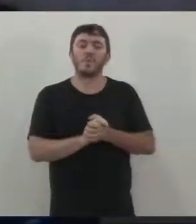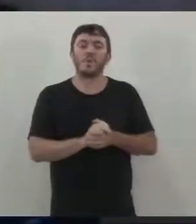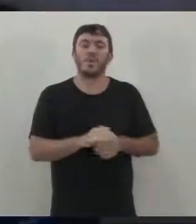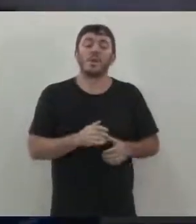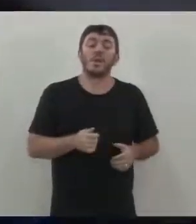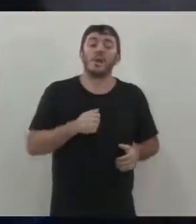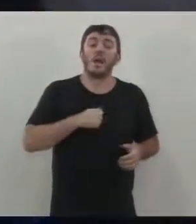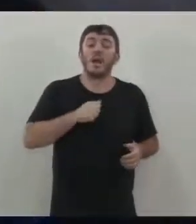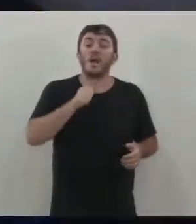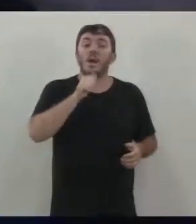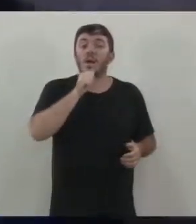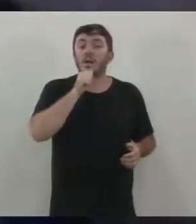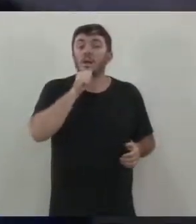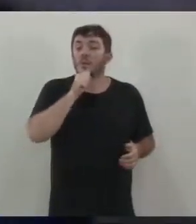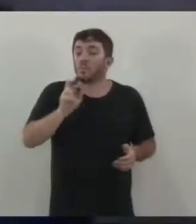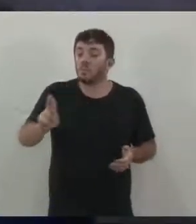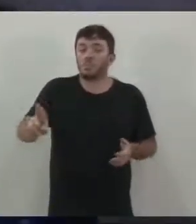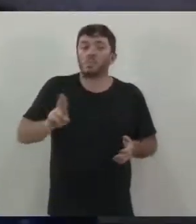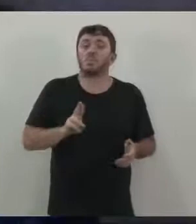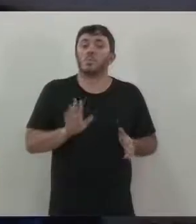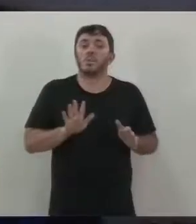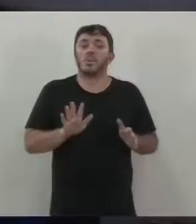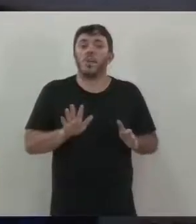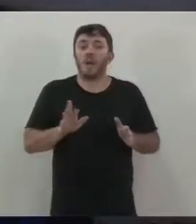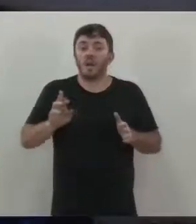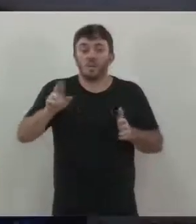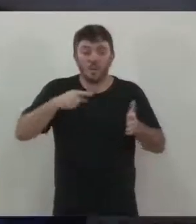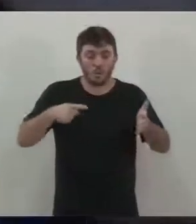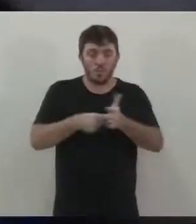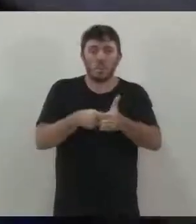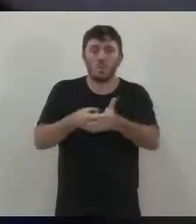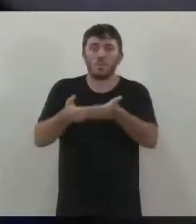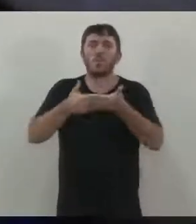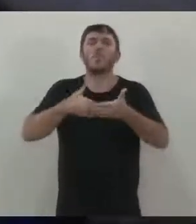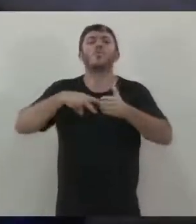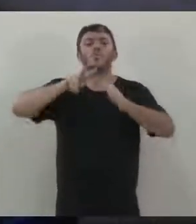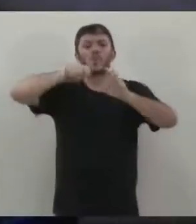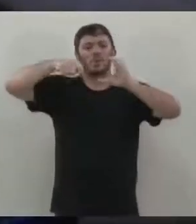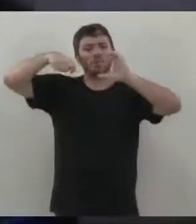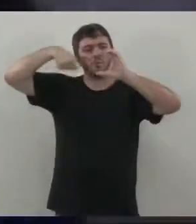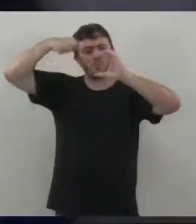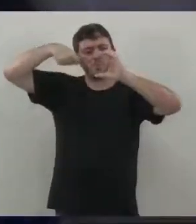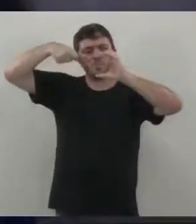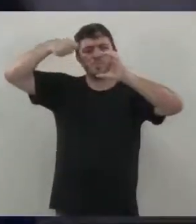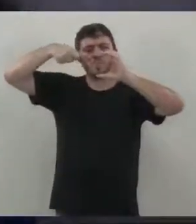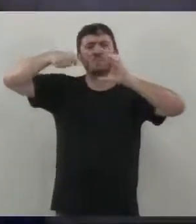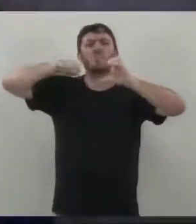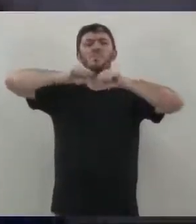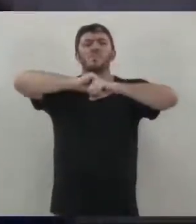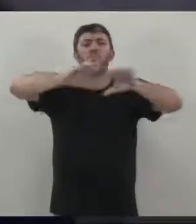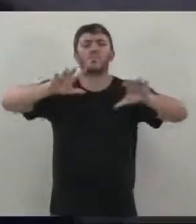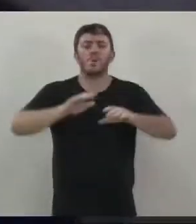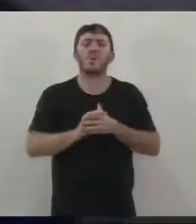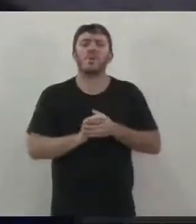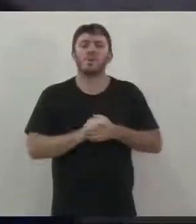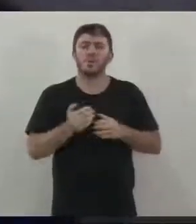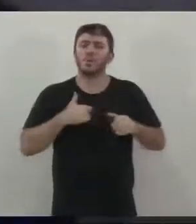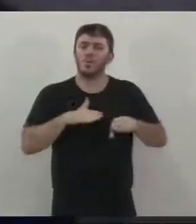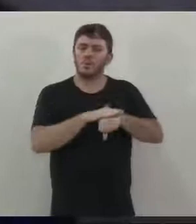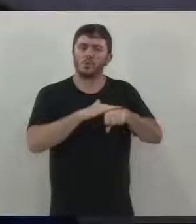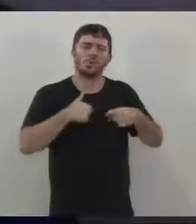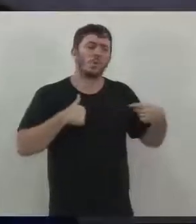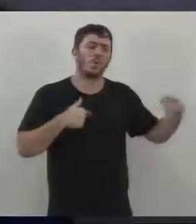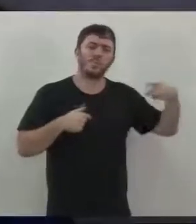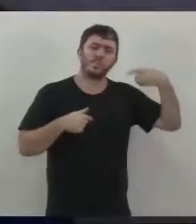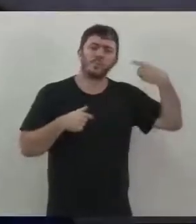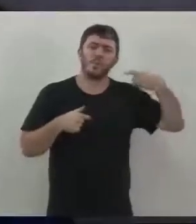de informação, vou gravar um vídeo depois que eu tiver essa denúncia em mão, mas foi uma denúncia, conversei com o advogado, e a